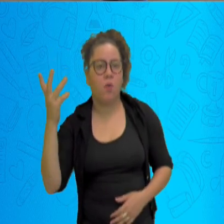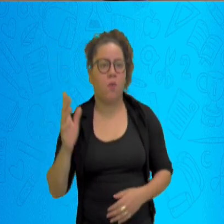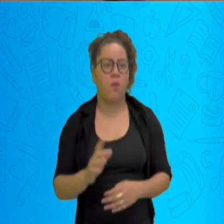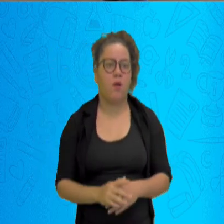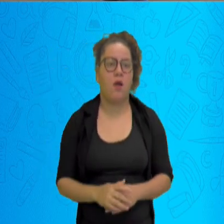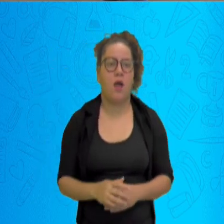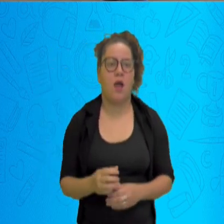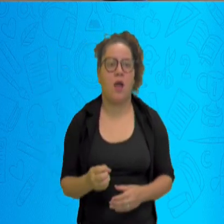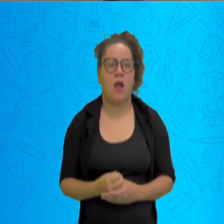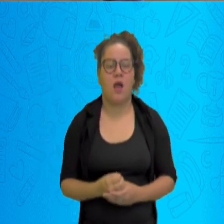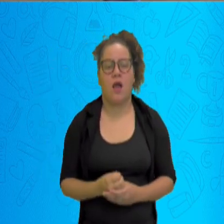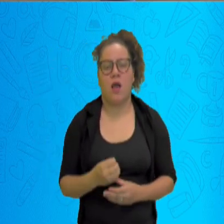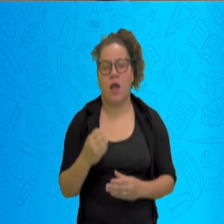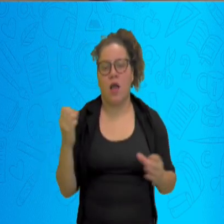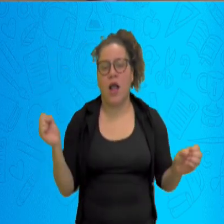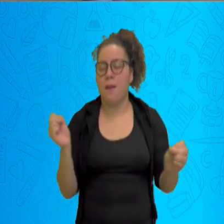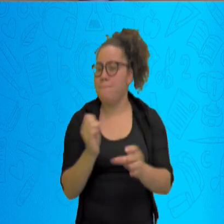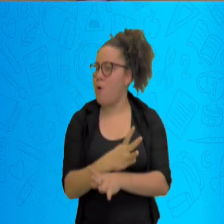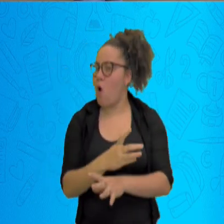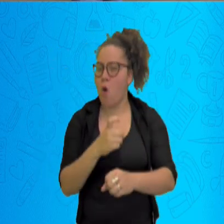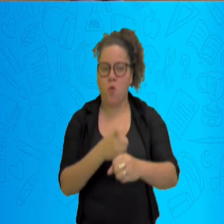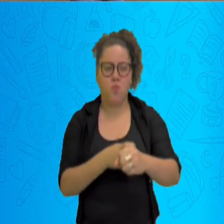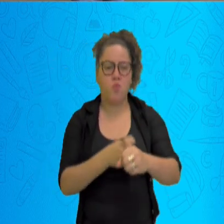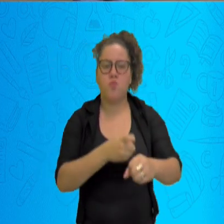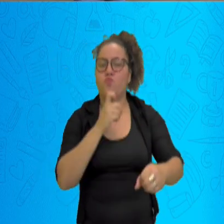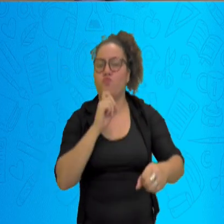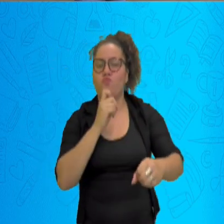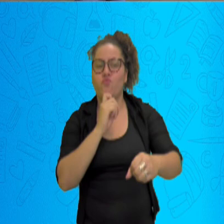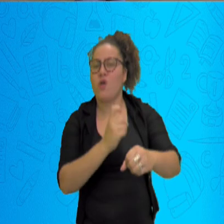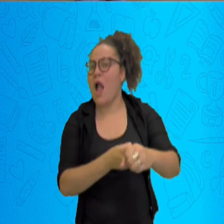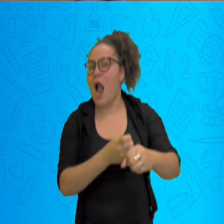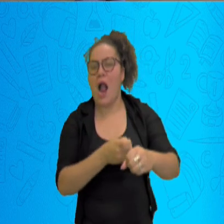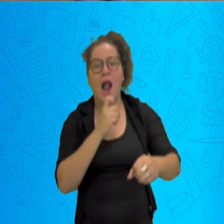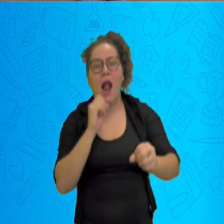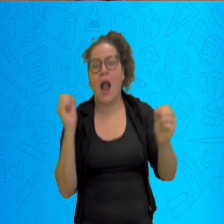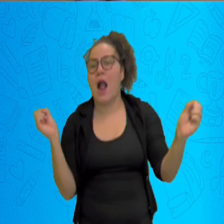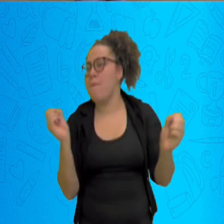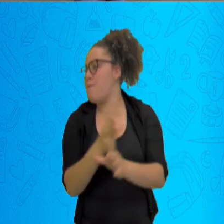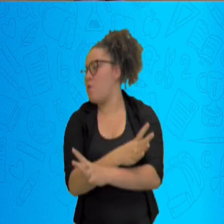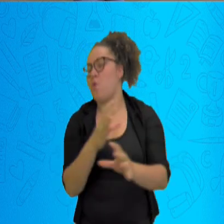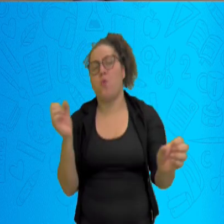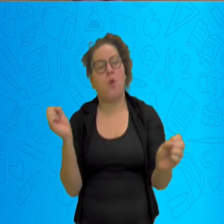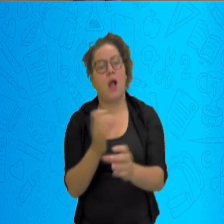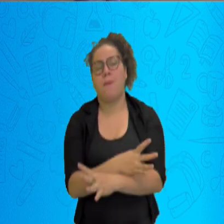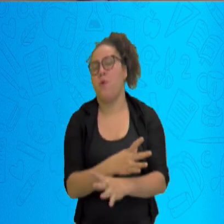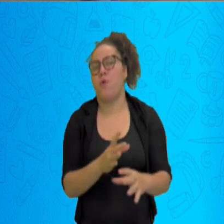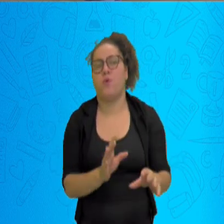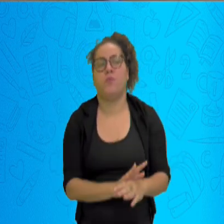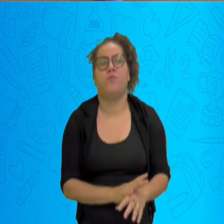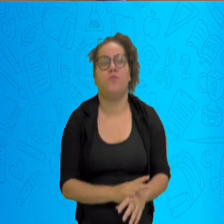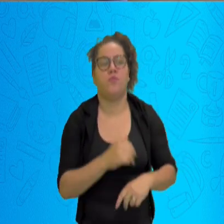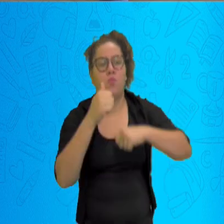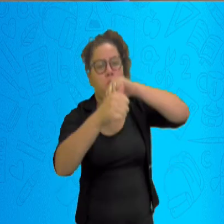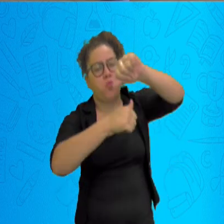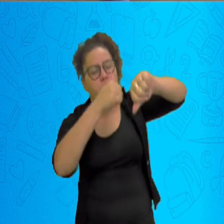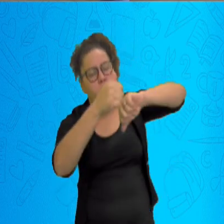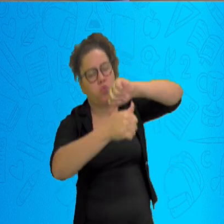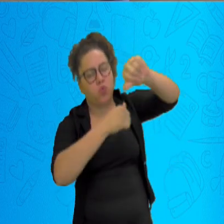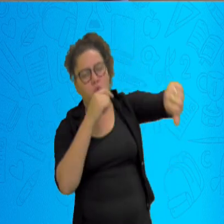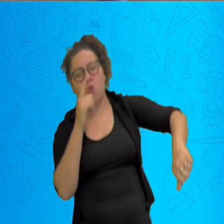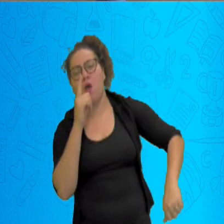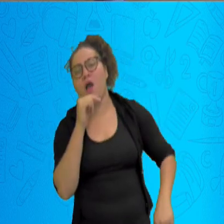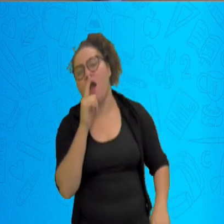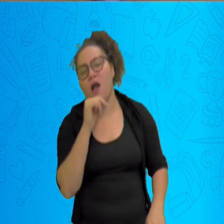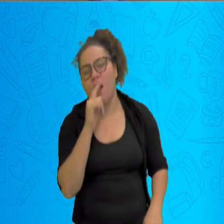Acabou a pedra, acabou o estado firme da água, sólido, e ela voltou